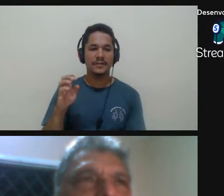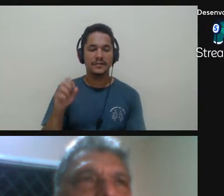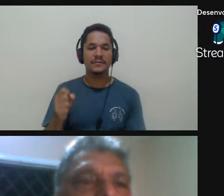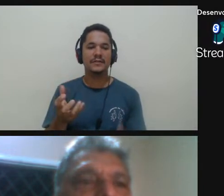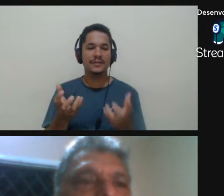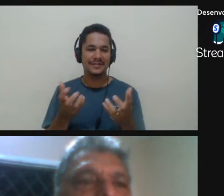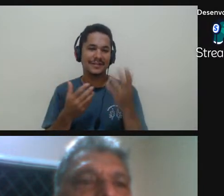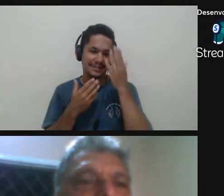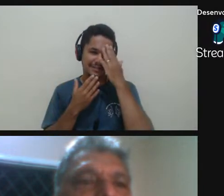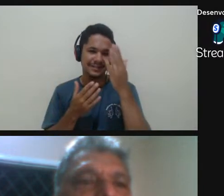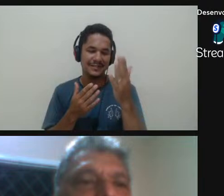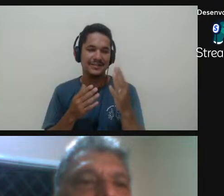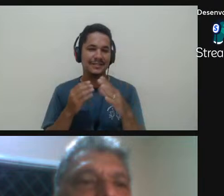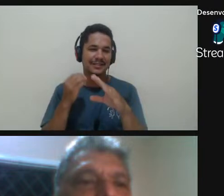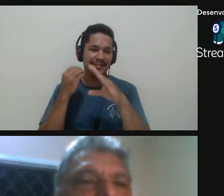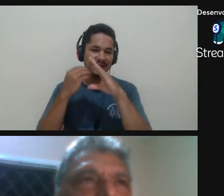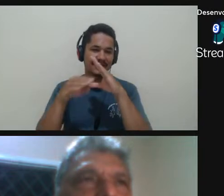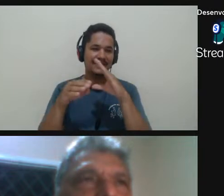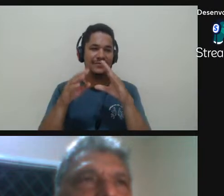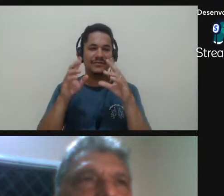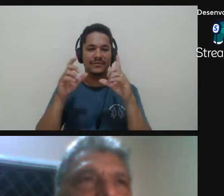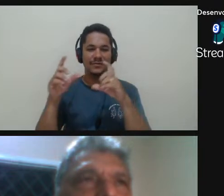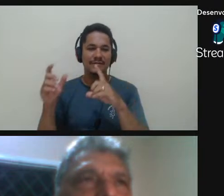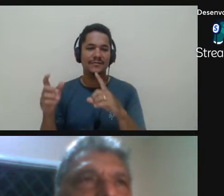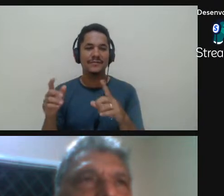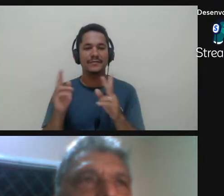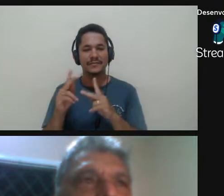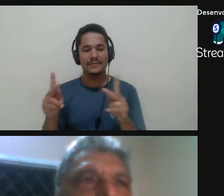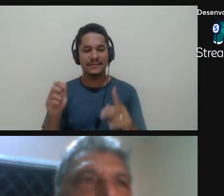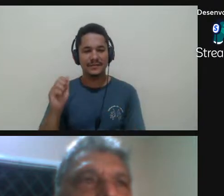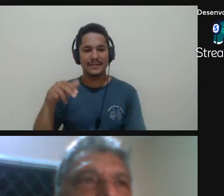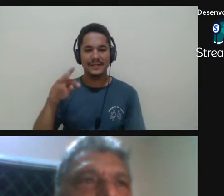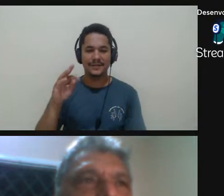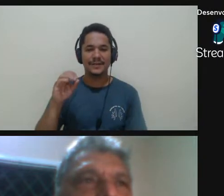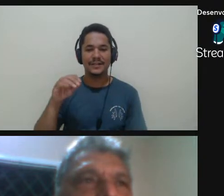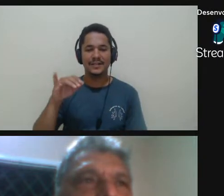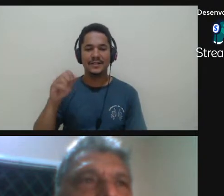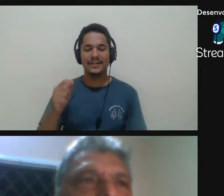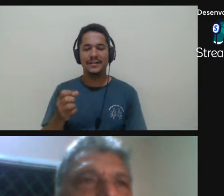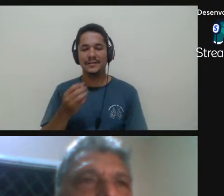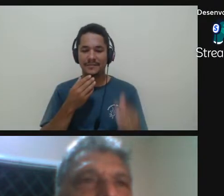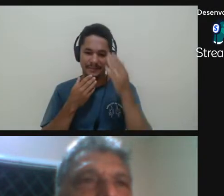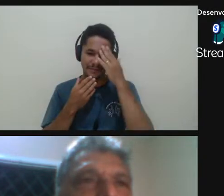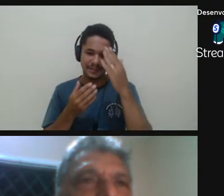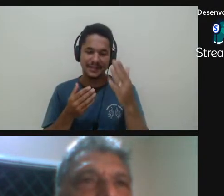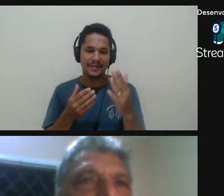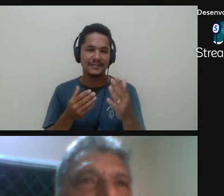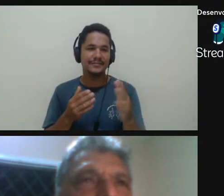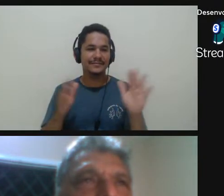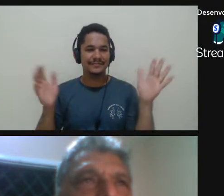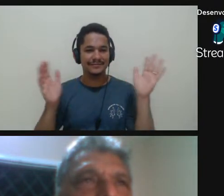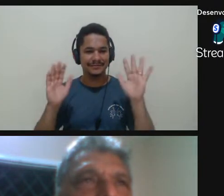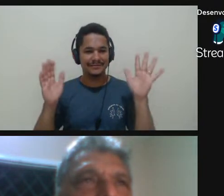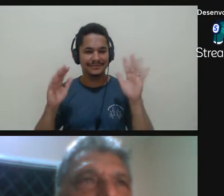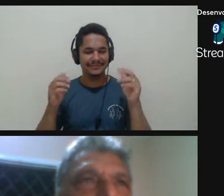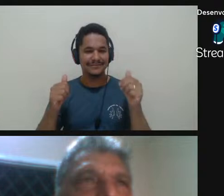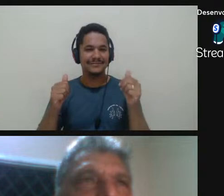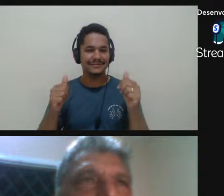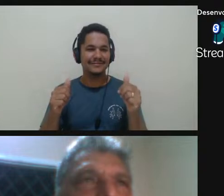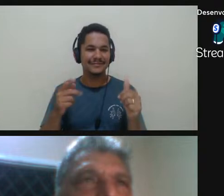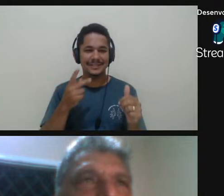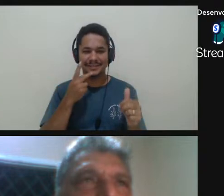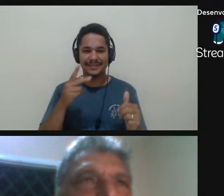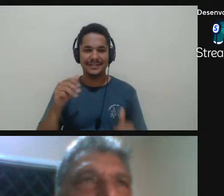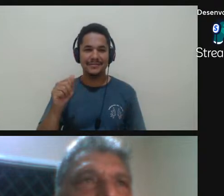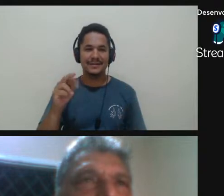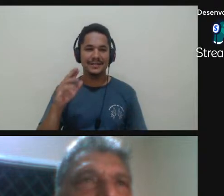agradecemos a partilha também. Viu, professora Antonieta? Muito obrigado. E deixo aqui meu agradecimento e despeço. Deixo para você a palavra,